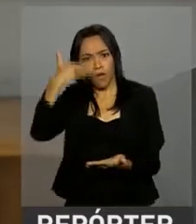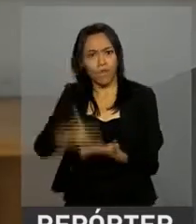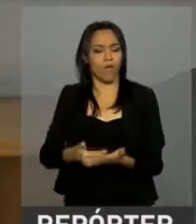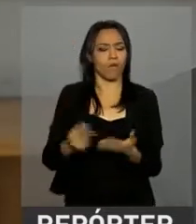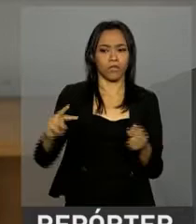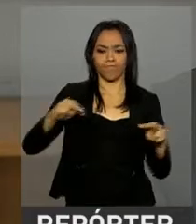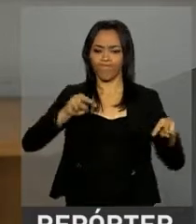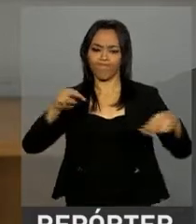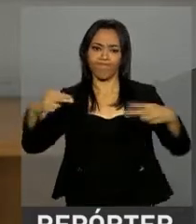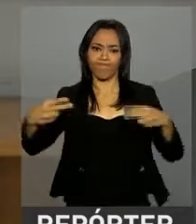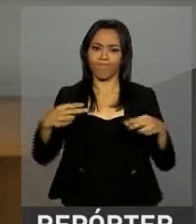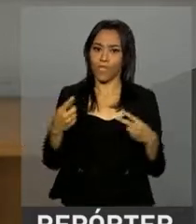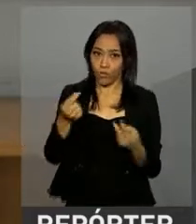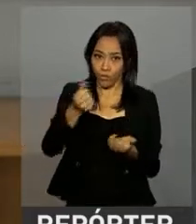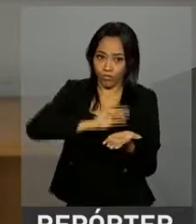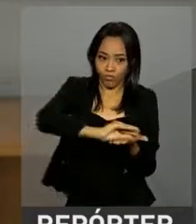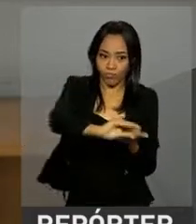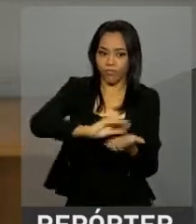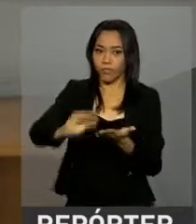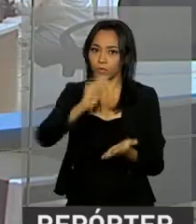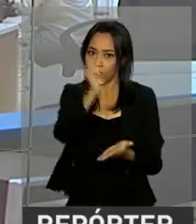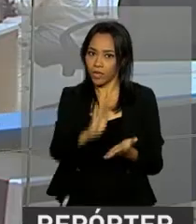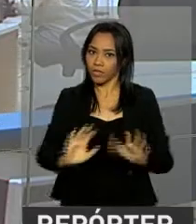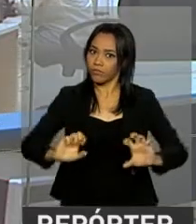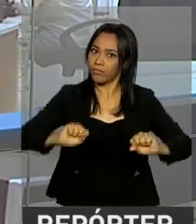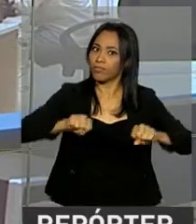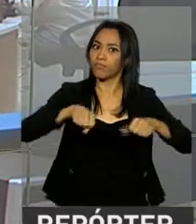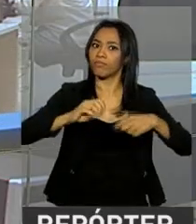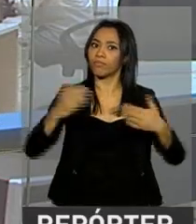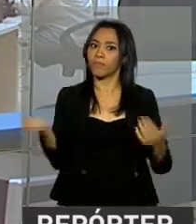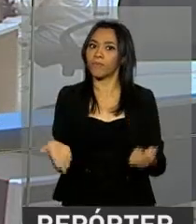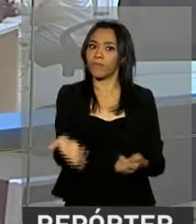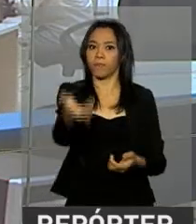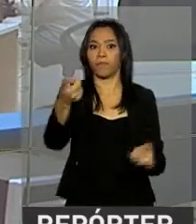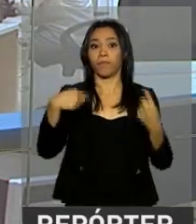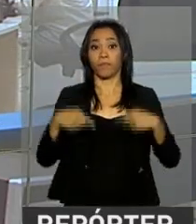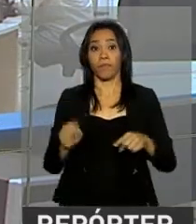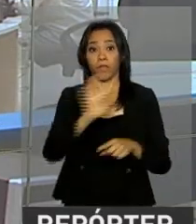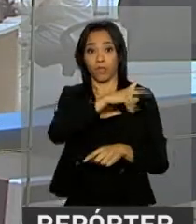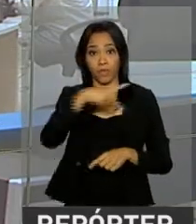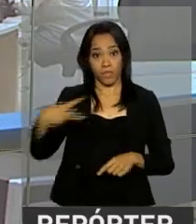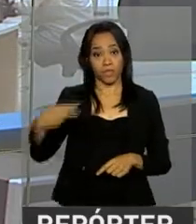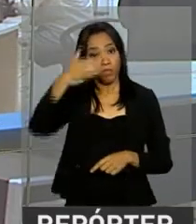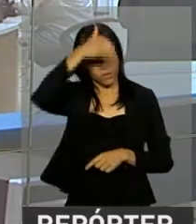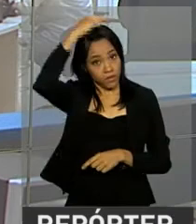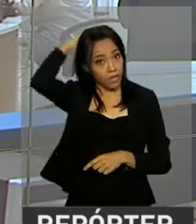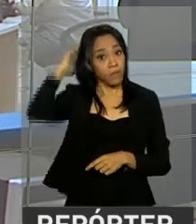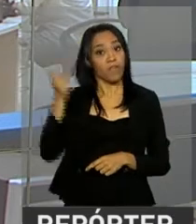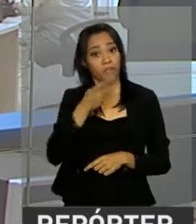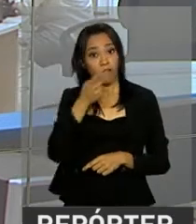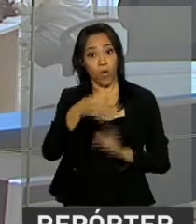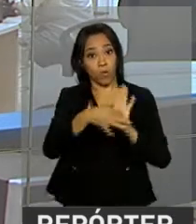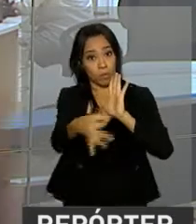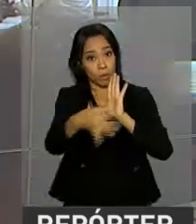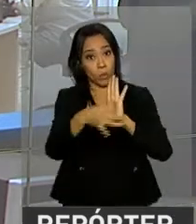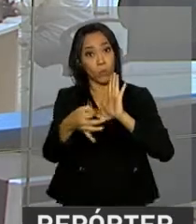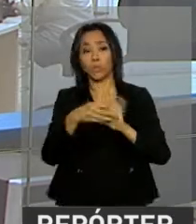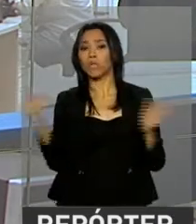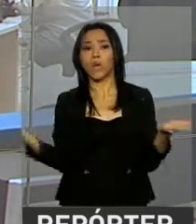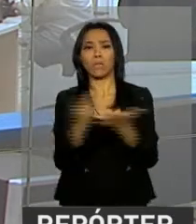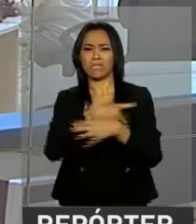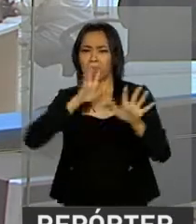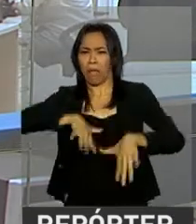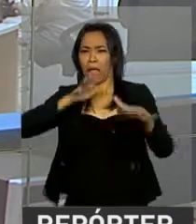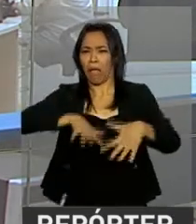retorna e os investimentos se aceleram. E o presidente Michel Temer comentou as manifestações que ocorrem no Rio